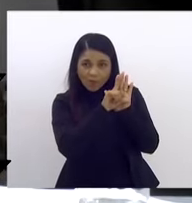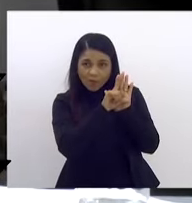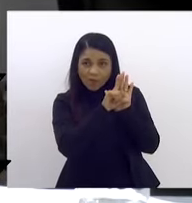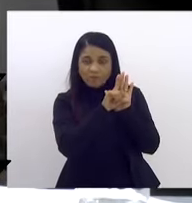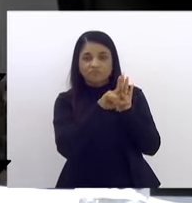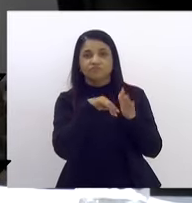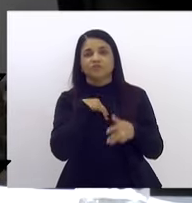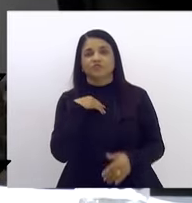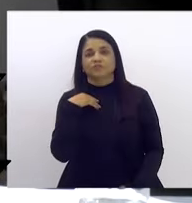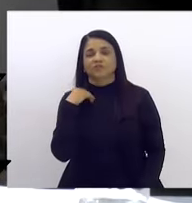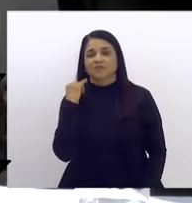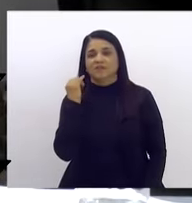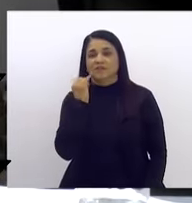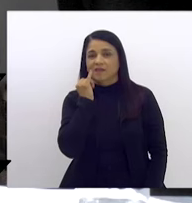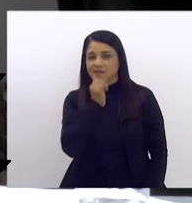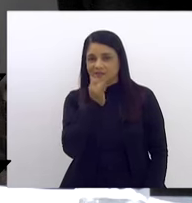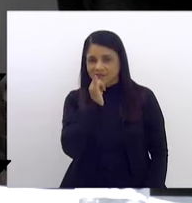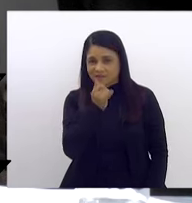relatoria